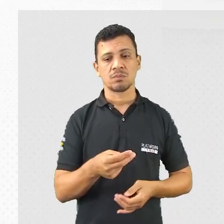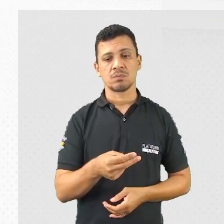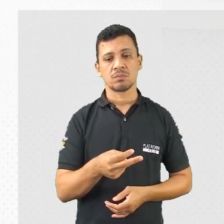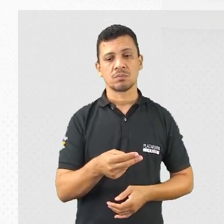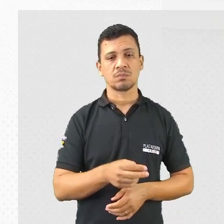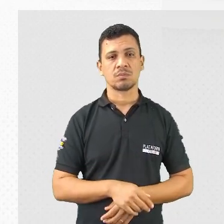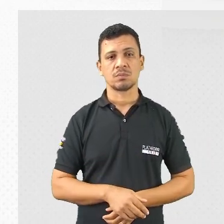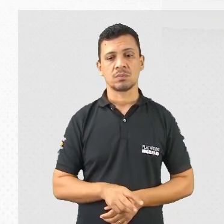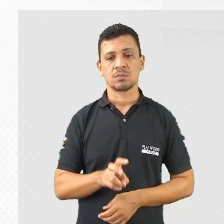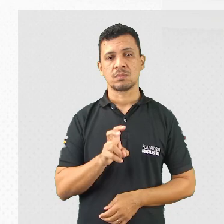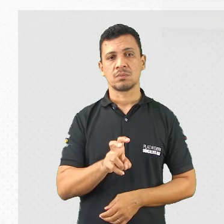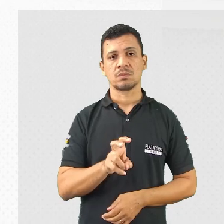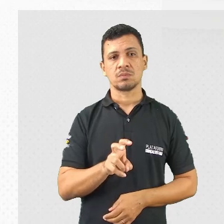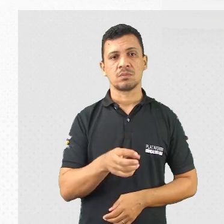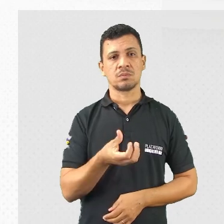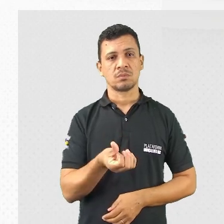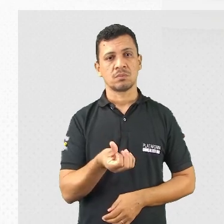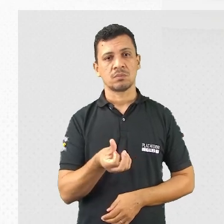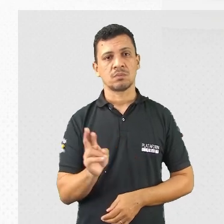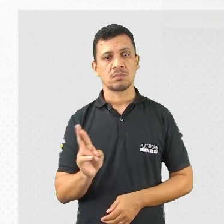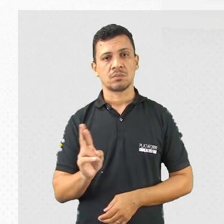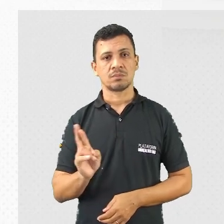R$ 56.